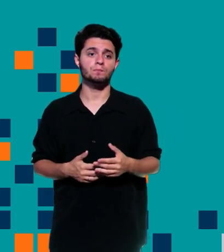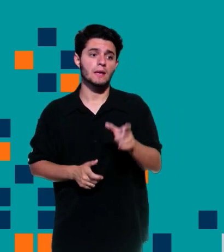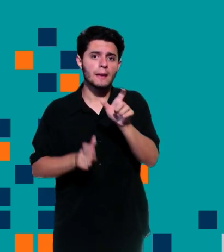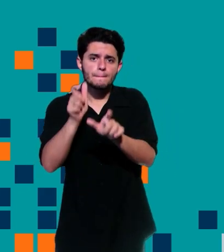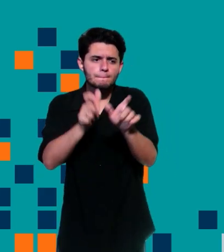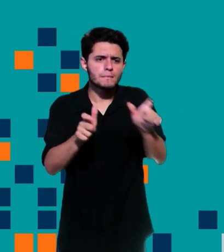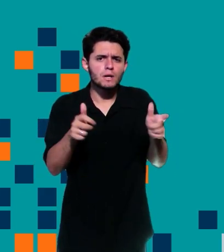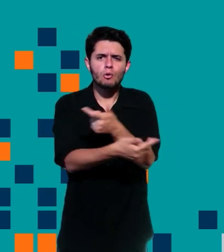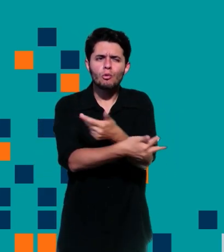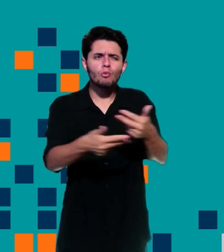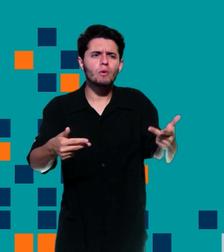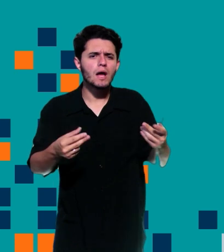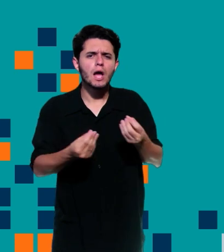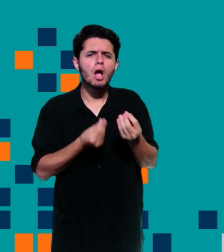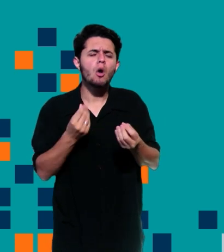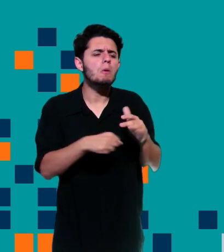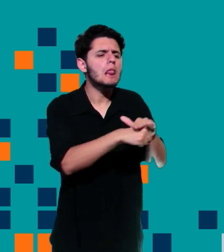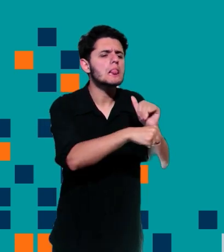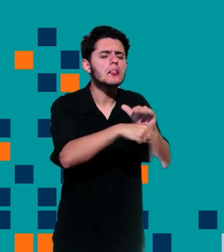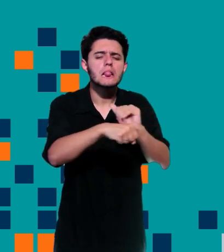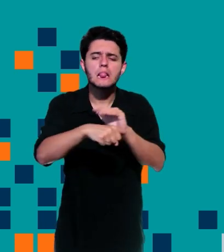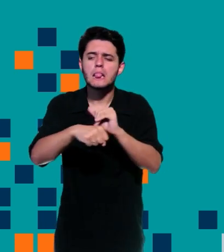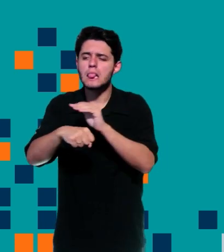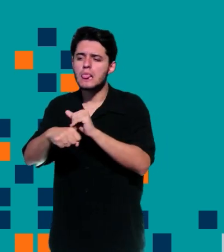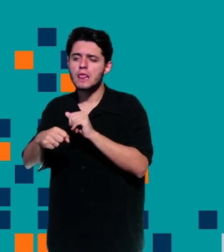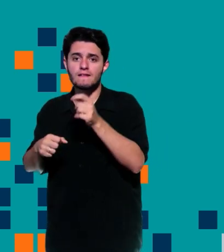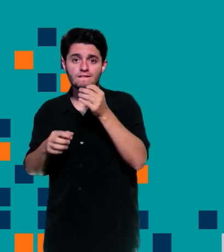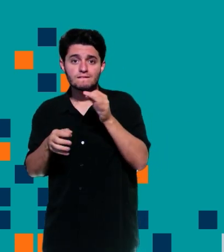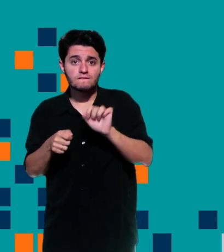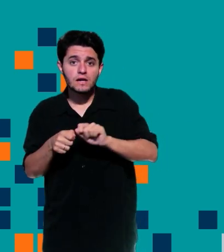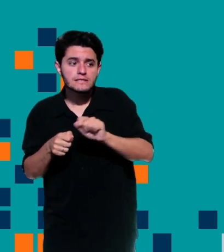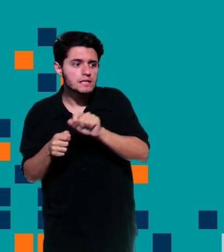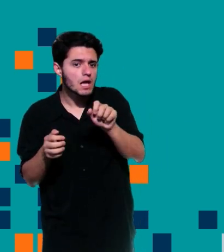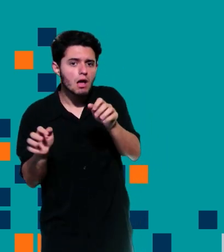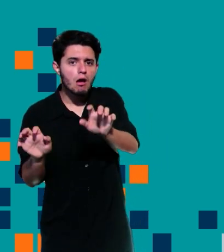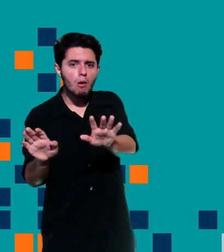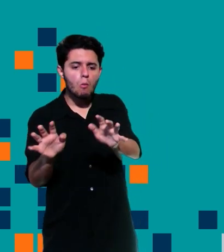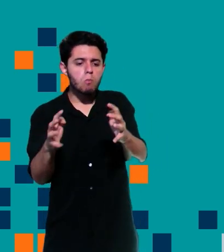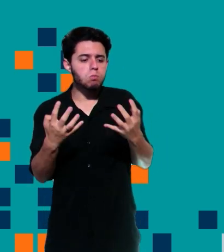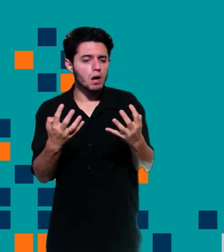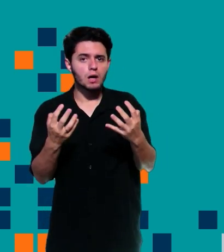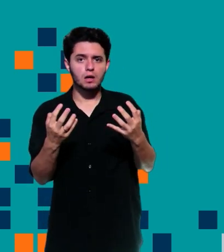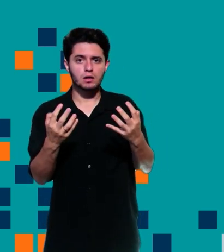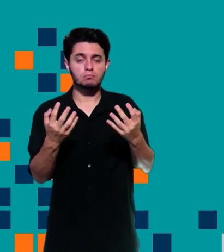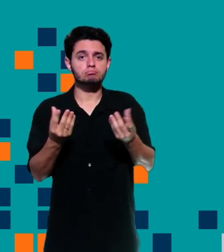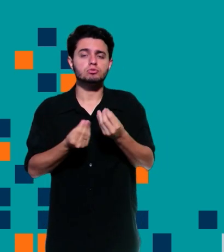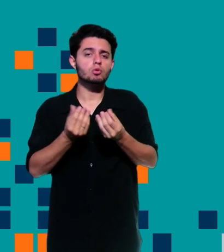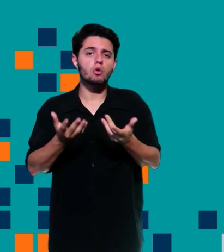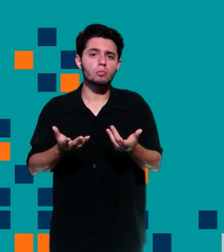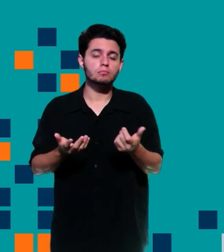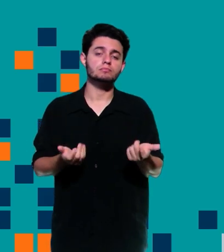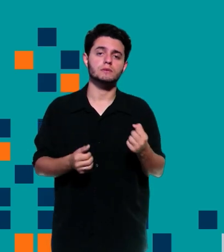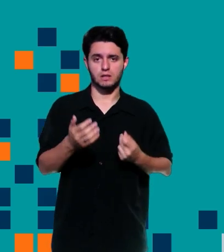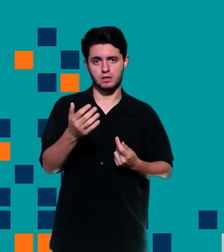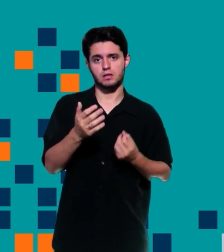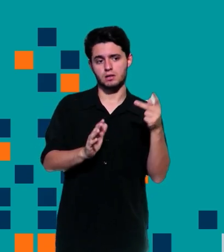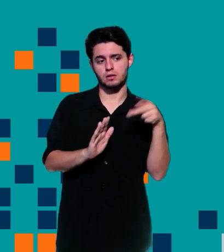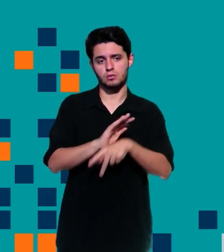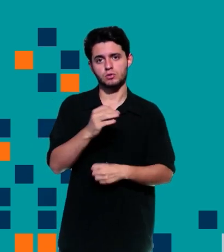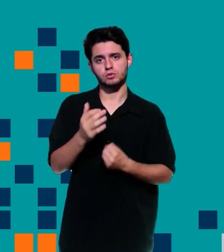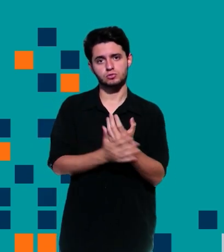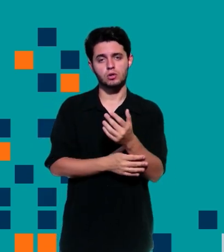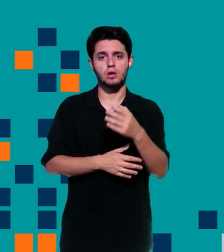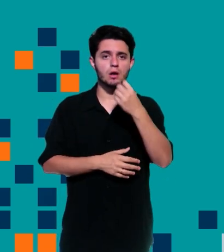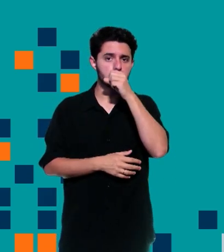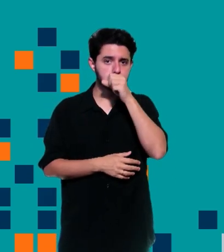atenção falavam isso, que para chamar a atenção do pavilhão, ele criou esse balão que levantava para as pessoas